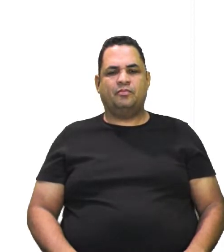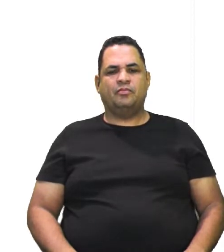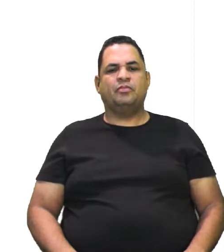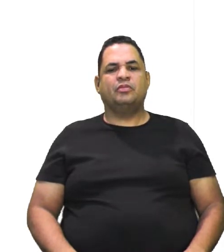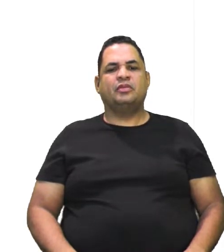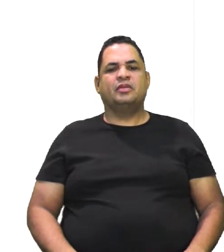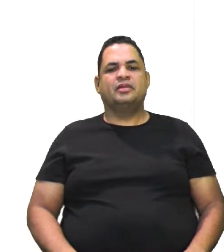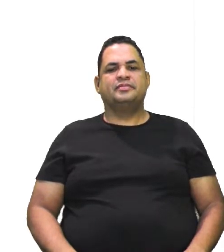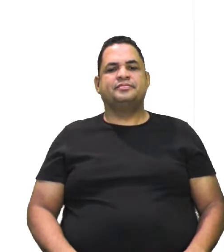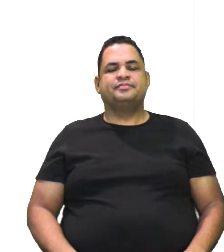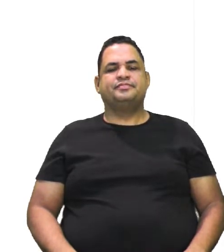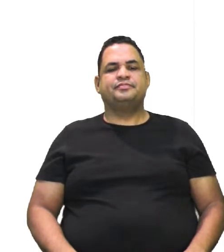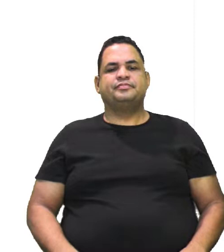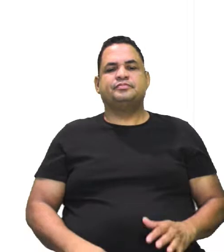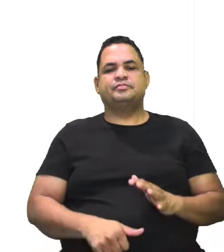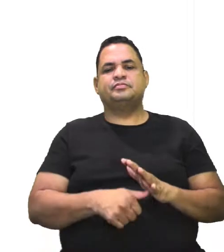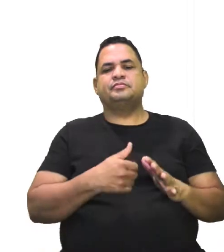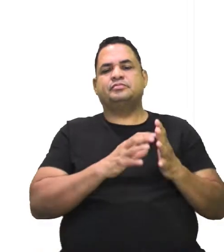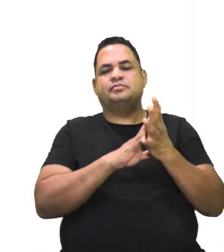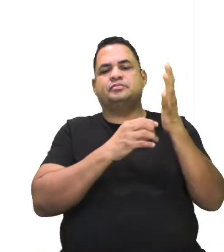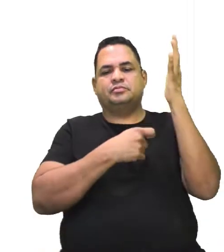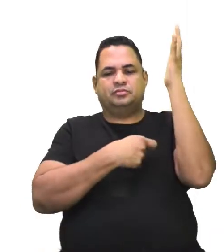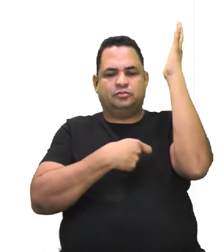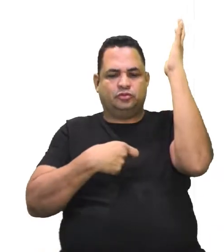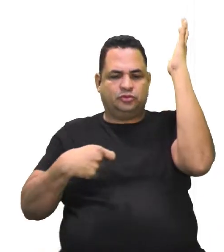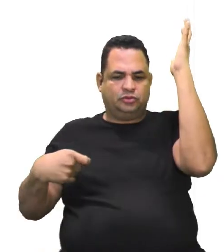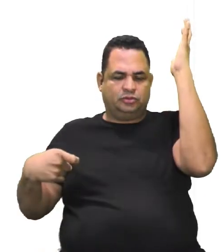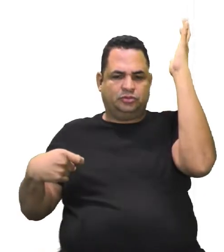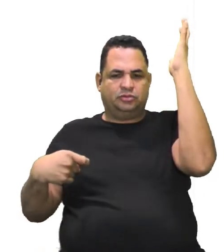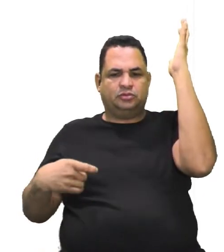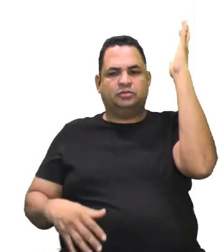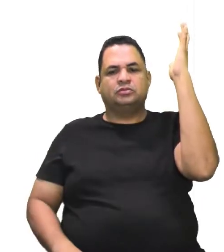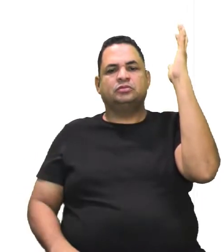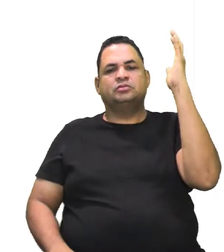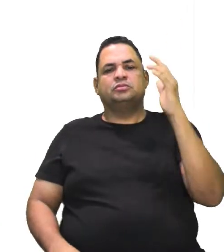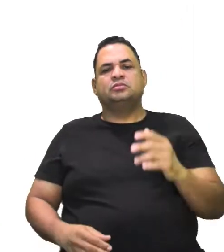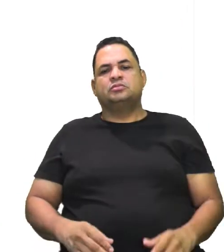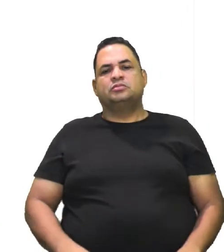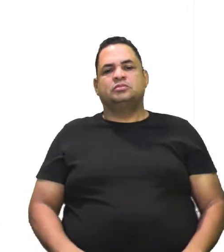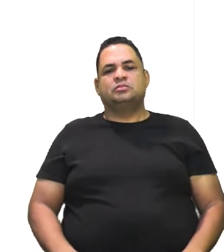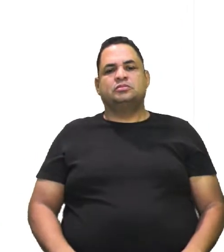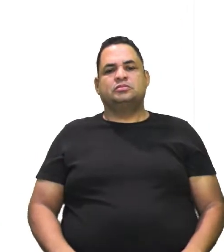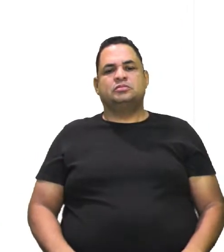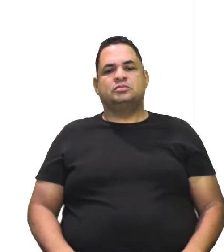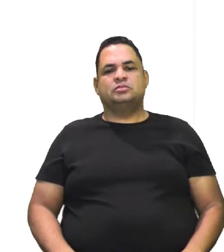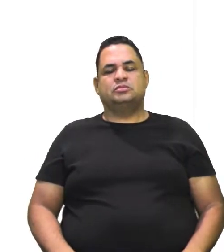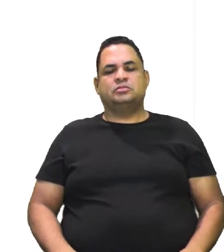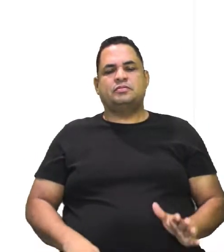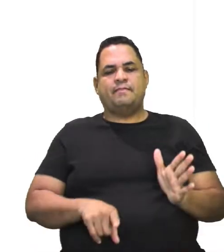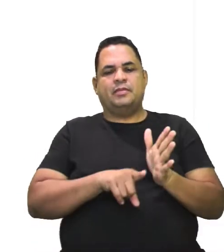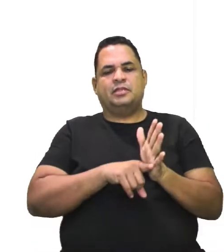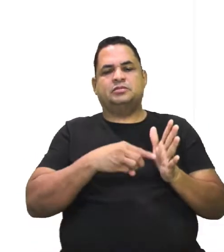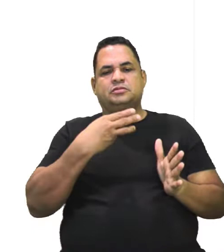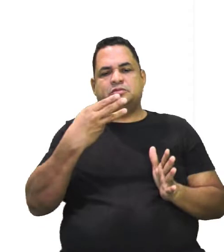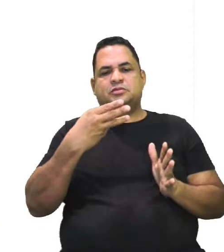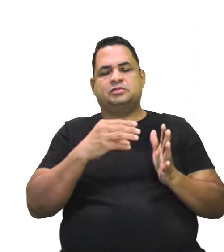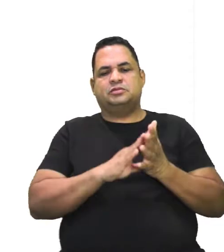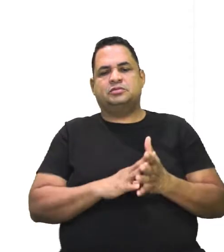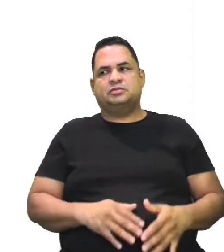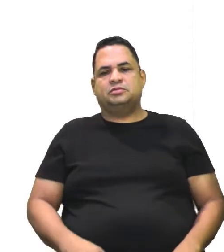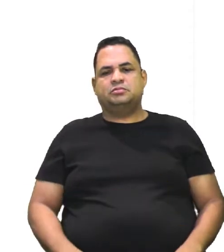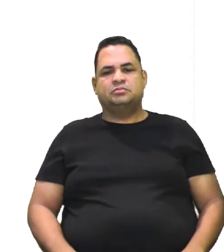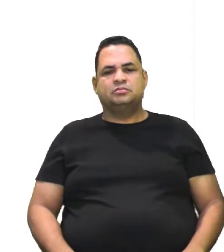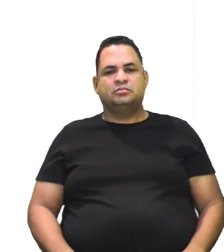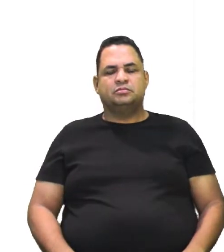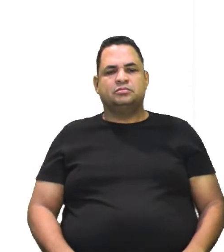Vamos lá, então? Vamos. Se primeiro é os valores em x, então primeiro eu quero essa informação aqui, né? Isso. Ó, menos 3 para x. Menos, então só